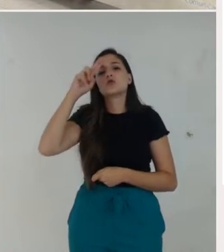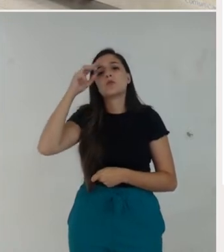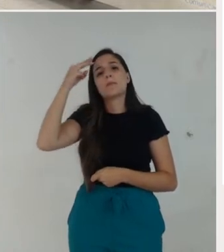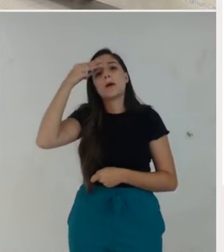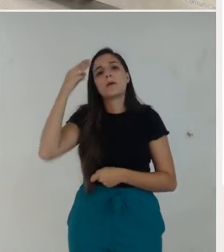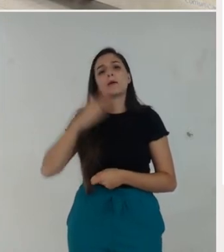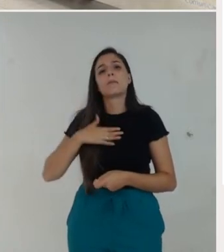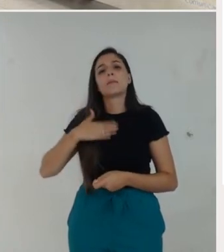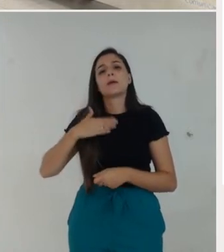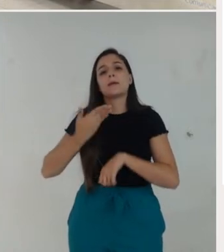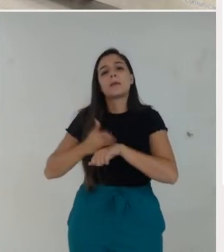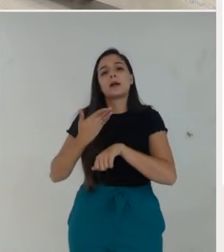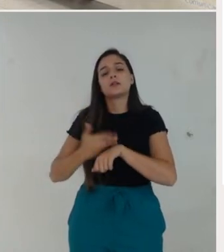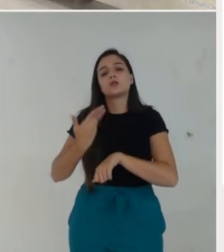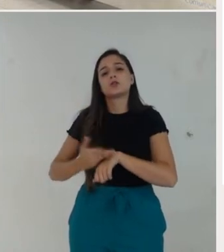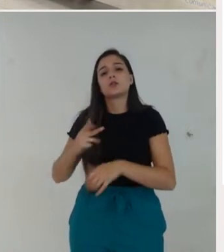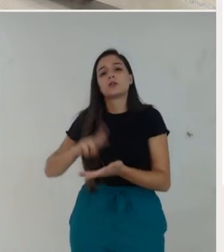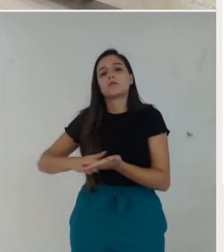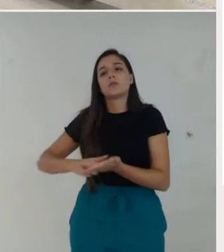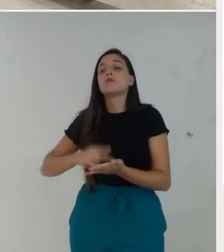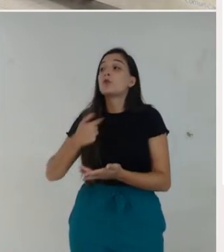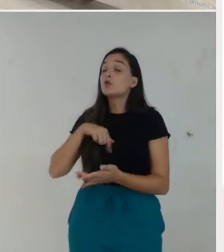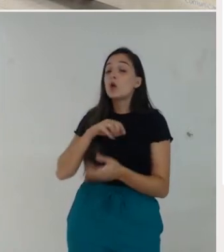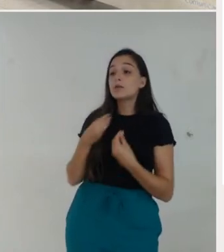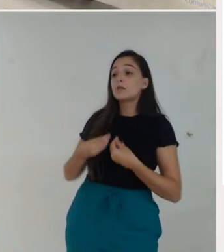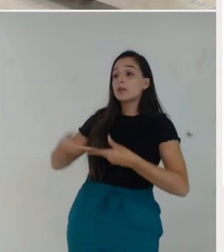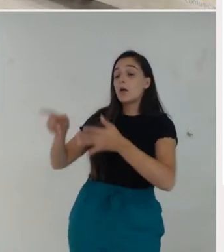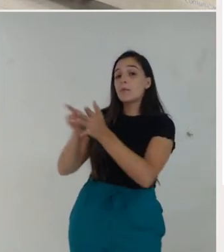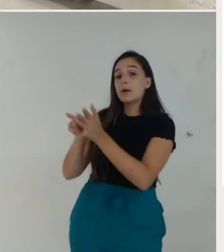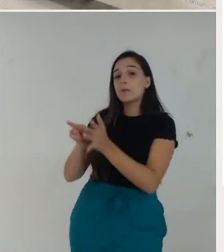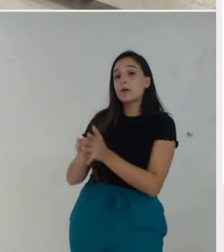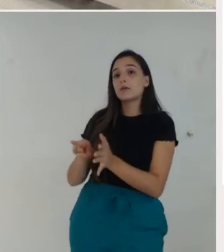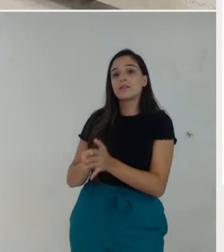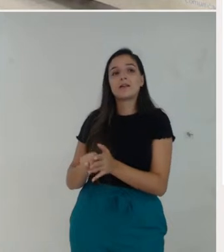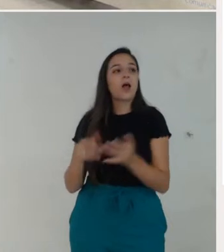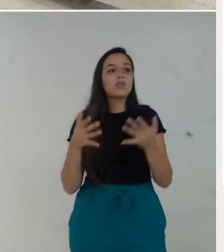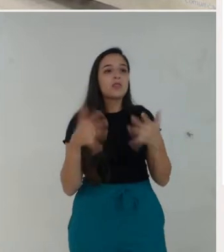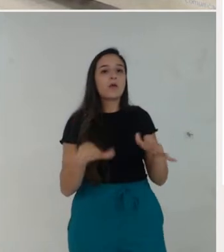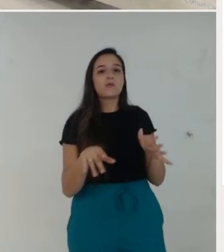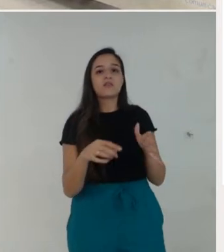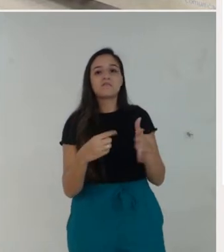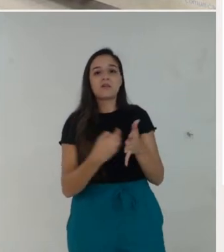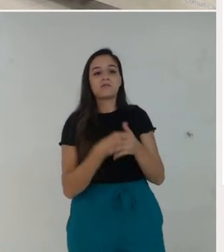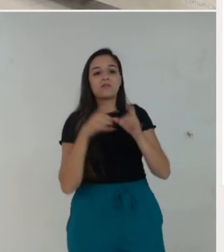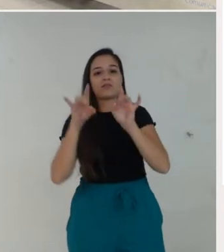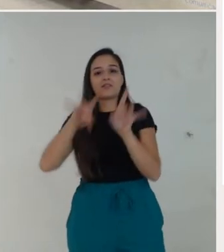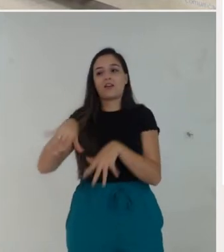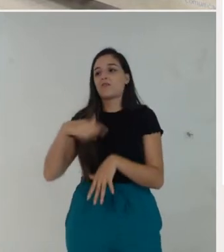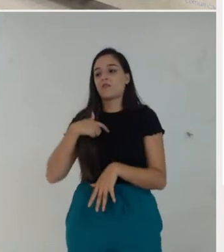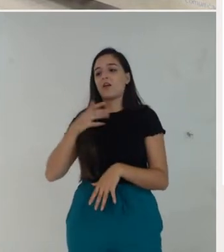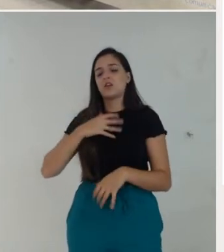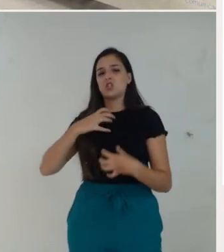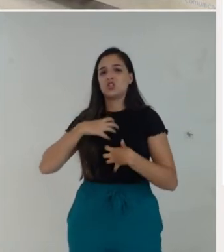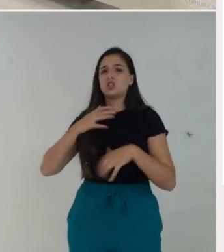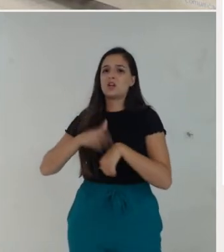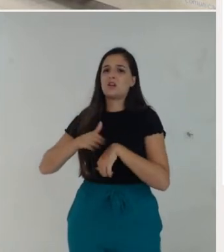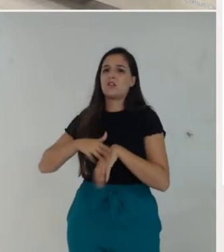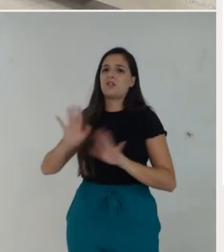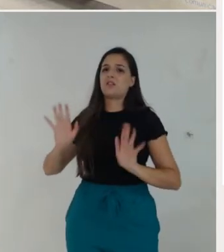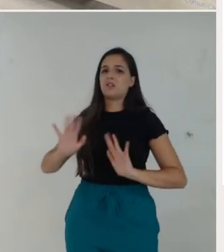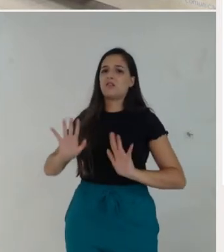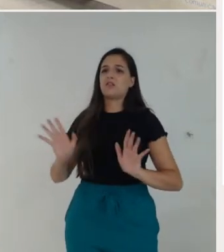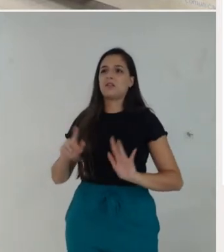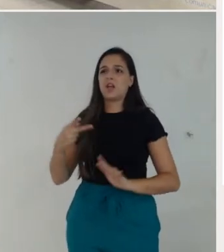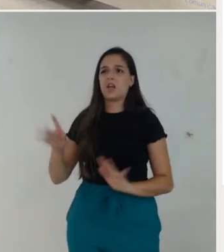atividade tradutória, porque a gente tinha mandado as perguntas e aí ele não quis nada daquilo, ele foi fazer do jeito dele. Quem conhece o Ivo sabe que